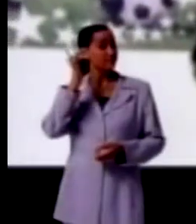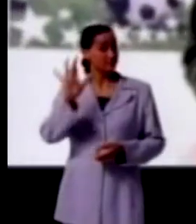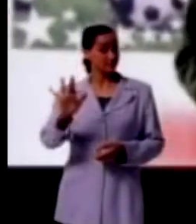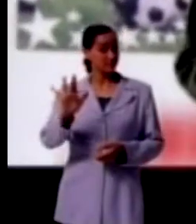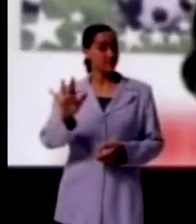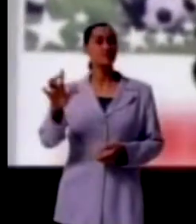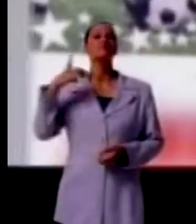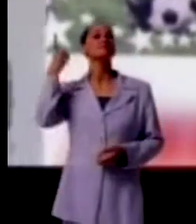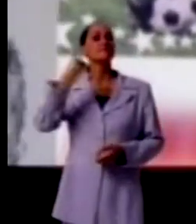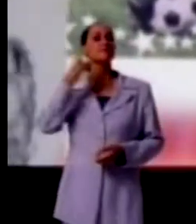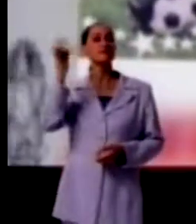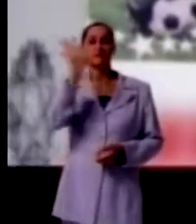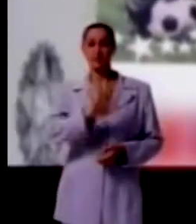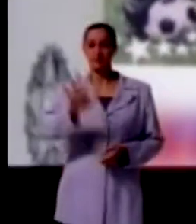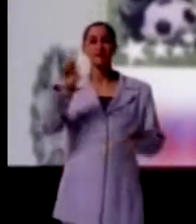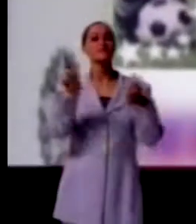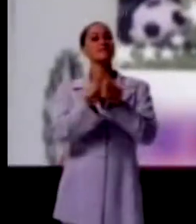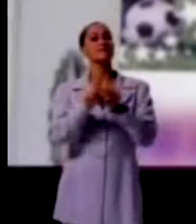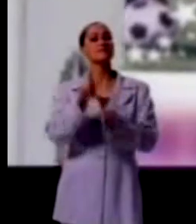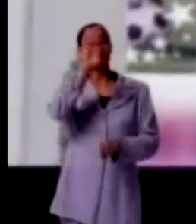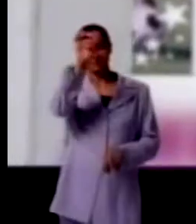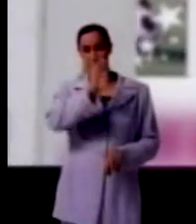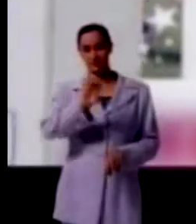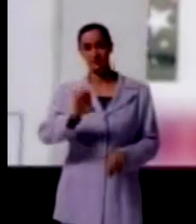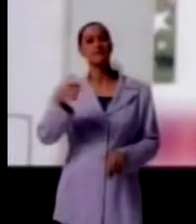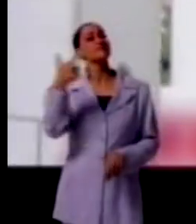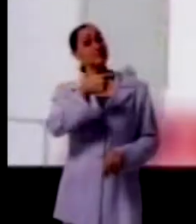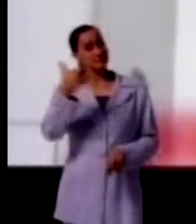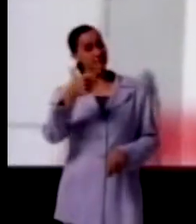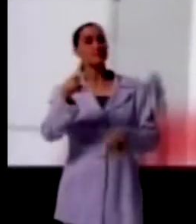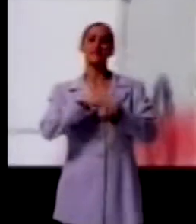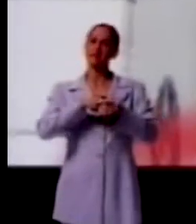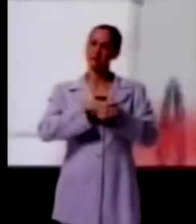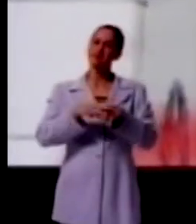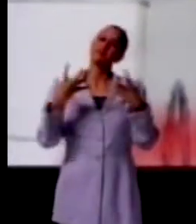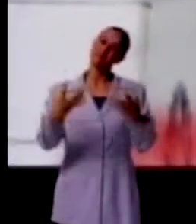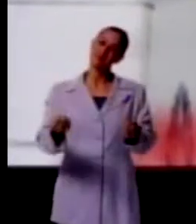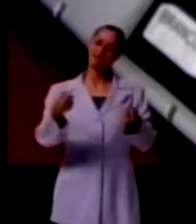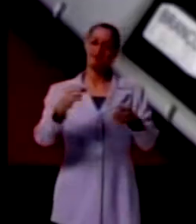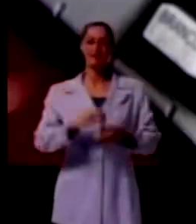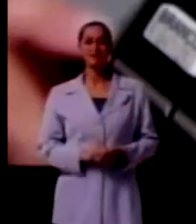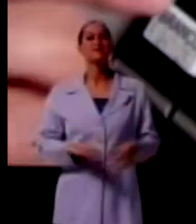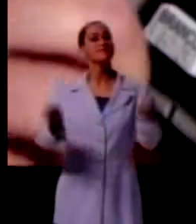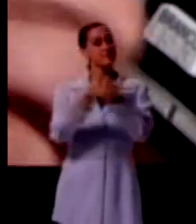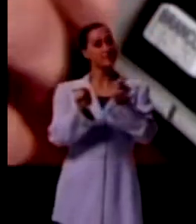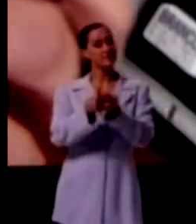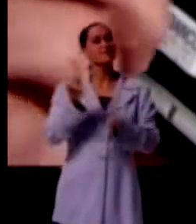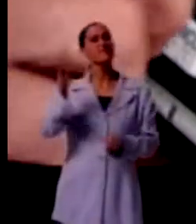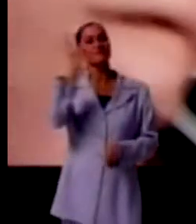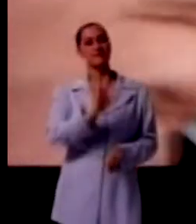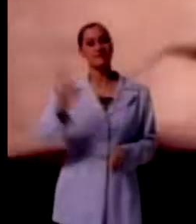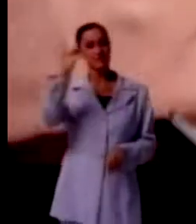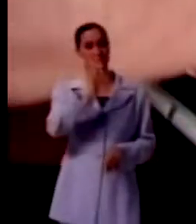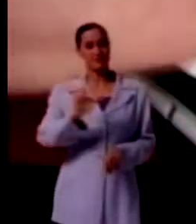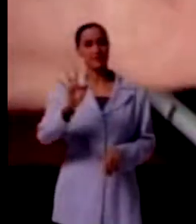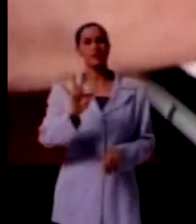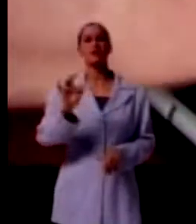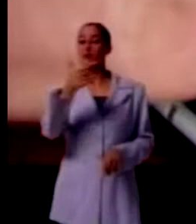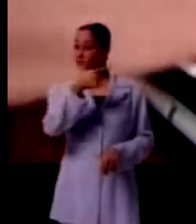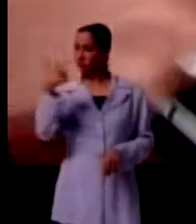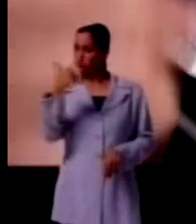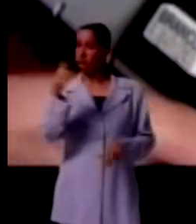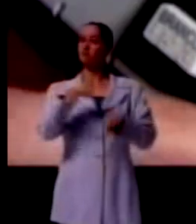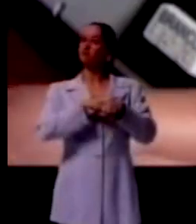Está na dúvida para deputado federal e deputado estadual? Tecla 22 e confirma. Para deputado federal,